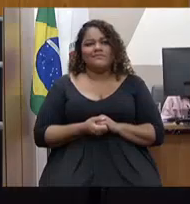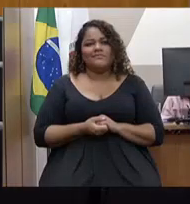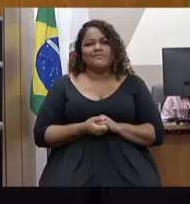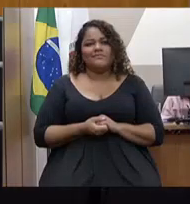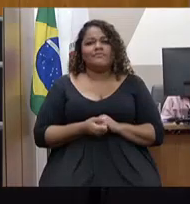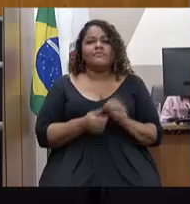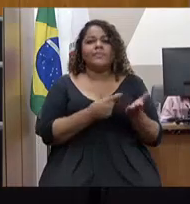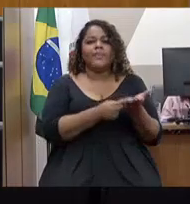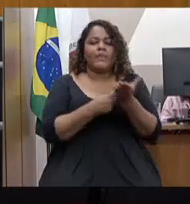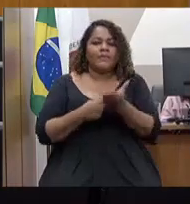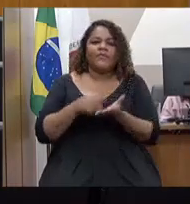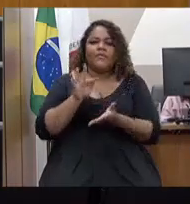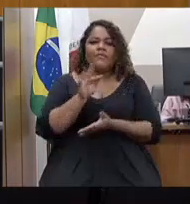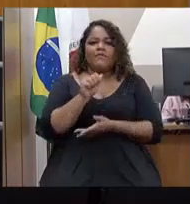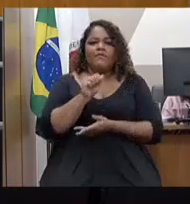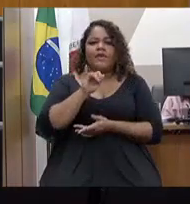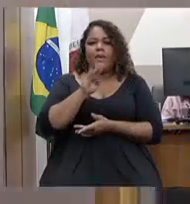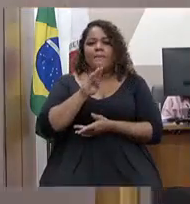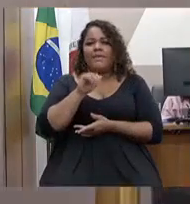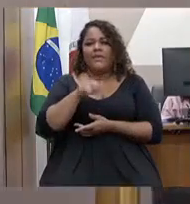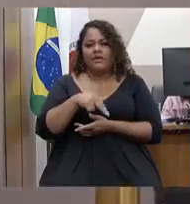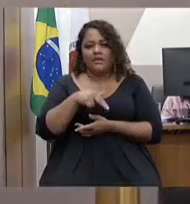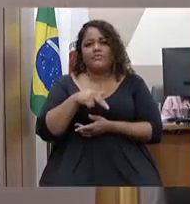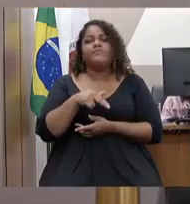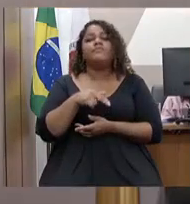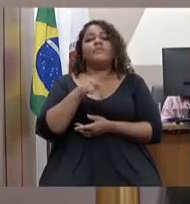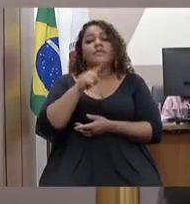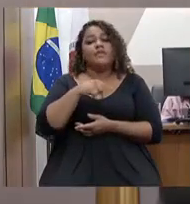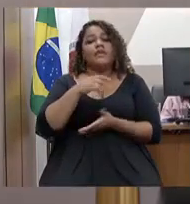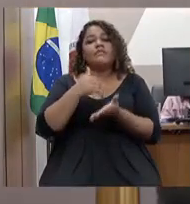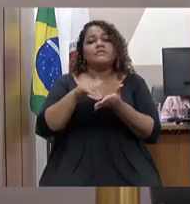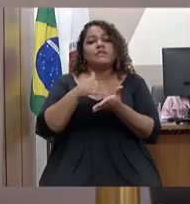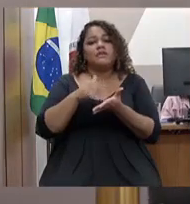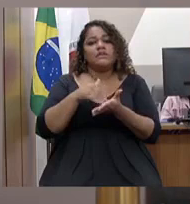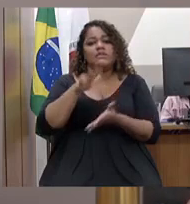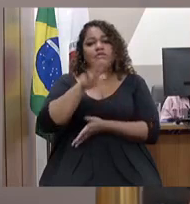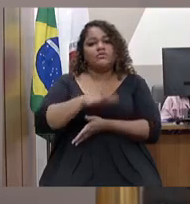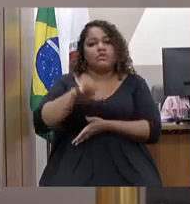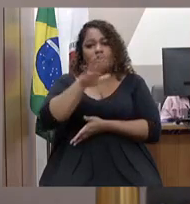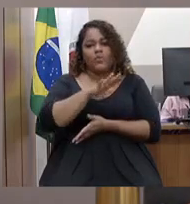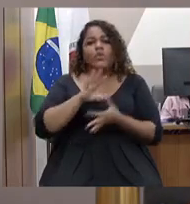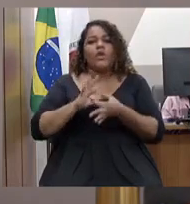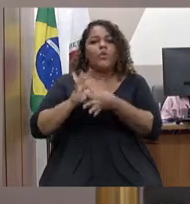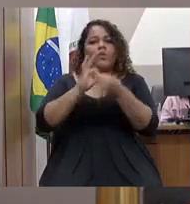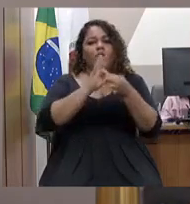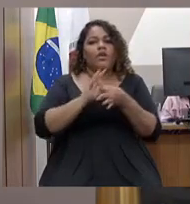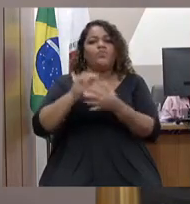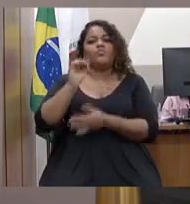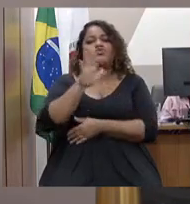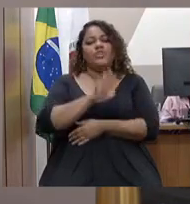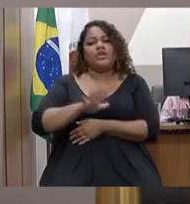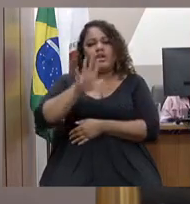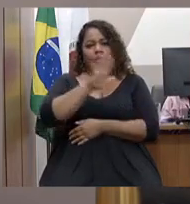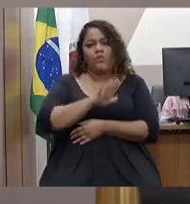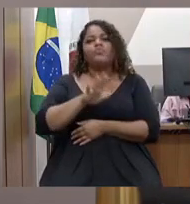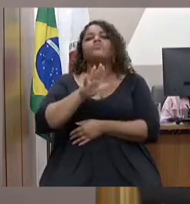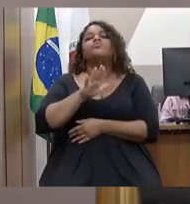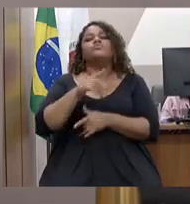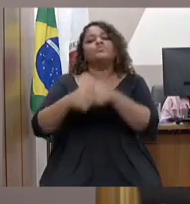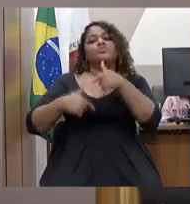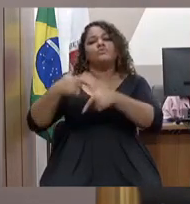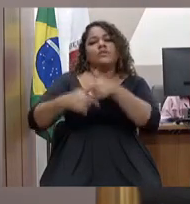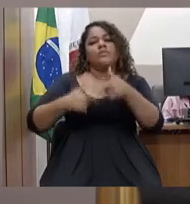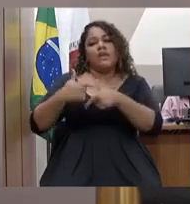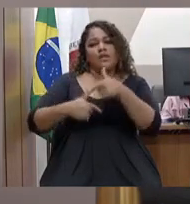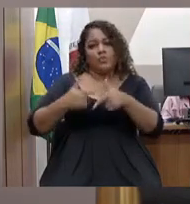Fabiana Ricardo schettini secretário Geral da União geral dos trabalhadores o GT representando o seu